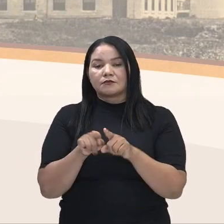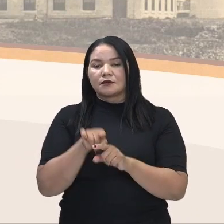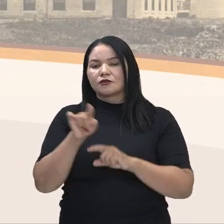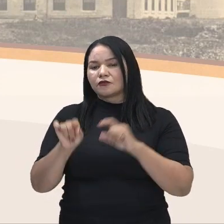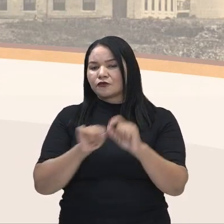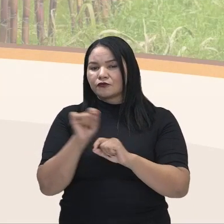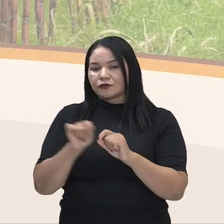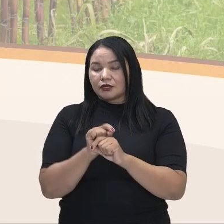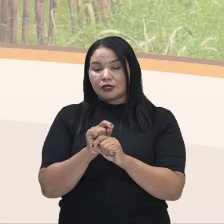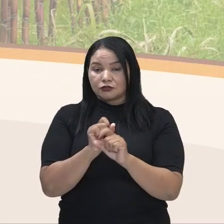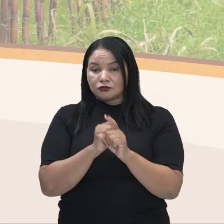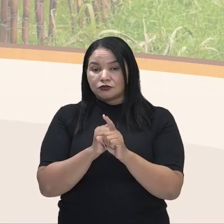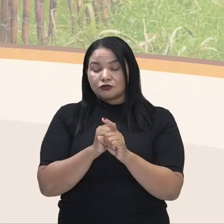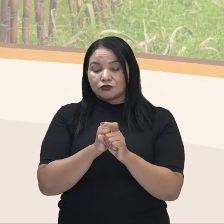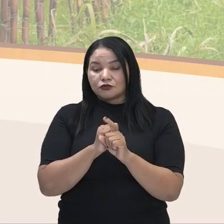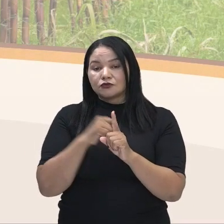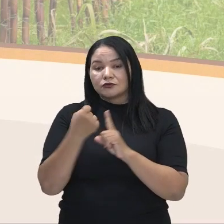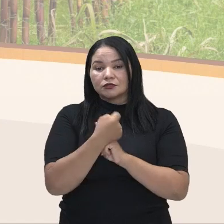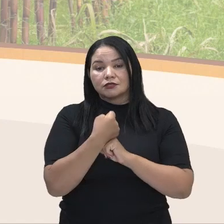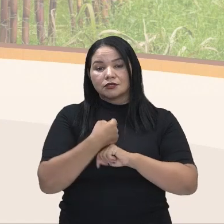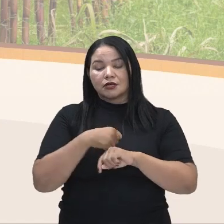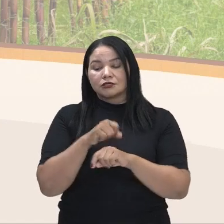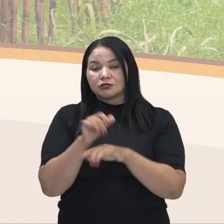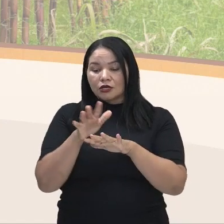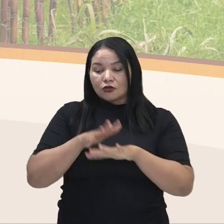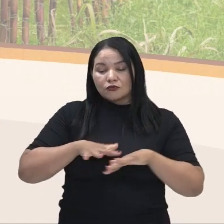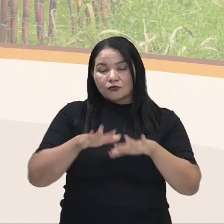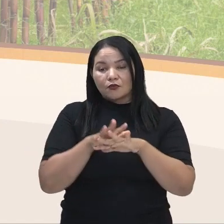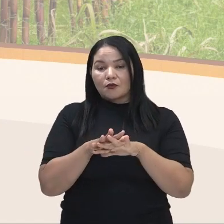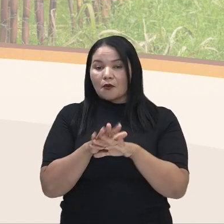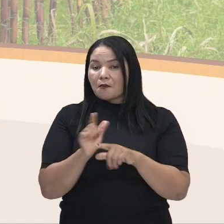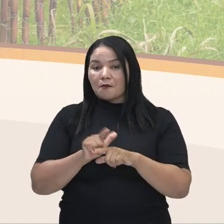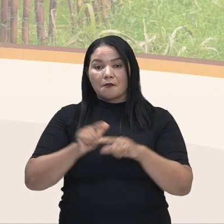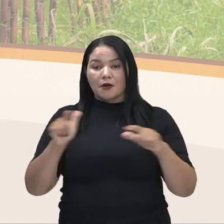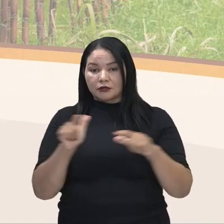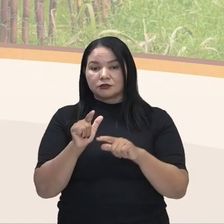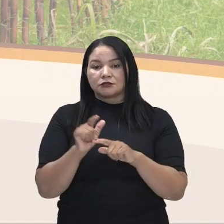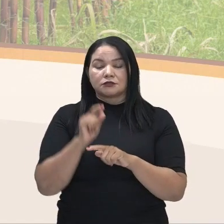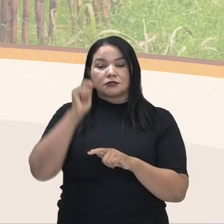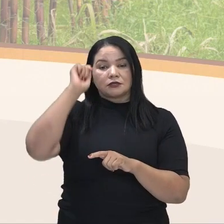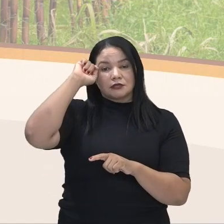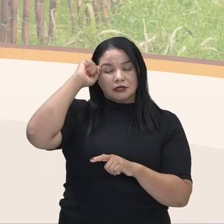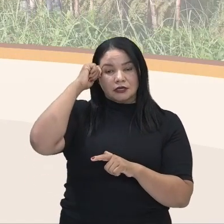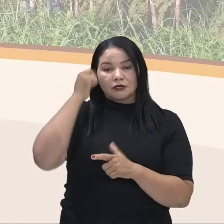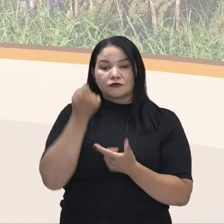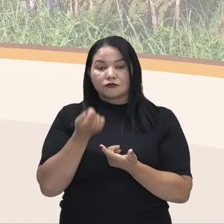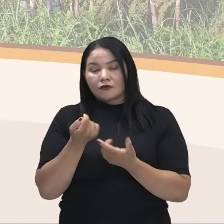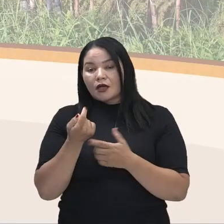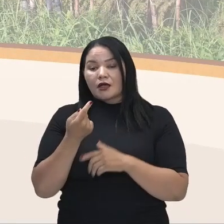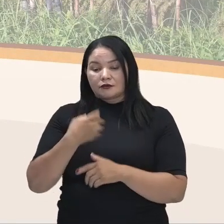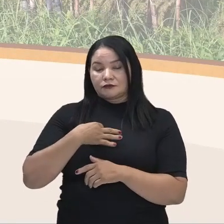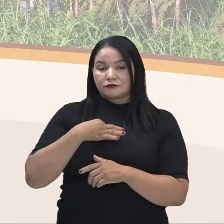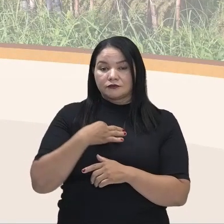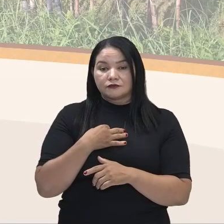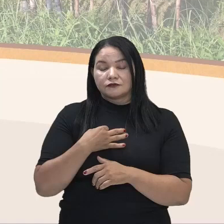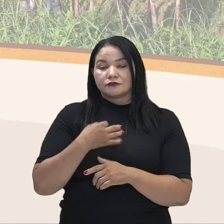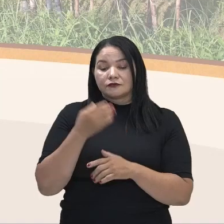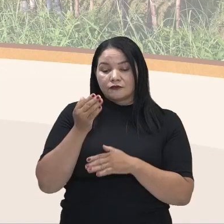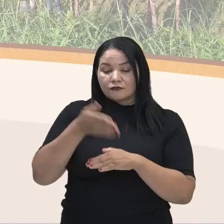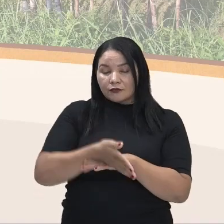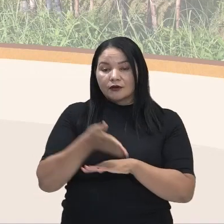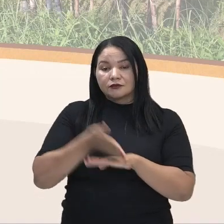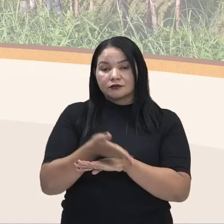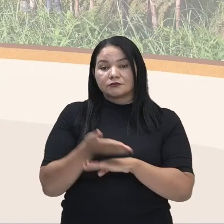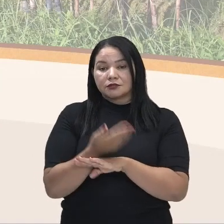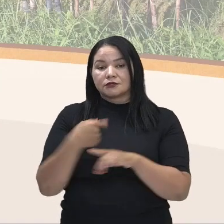a sociedade da época ela era composta, em sua grande maioria, por negros que estavam ali na condição de escravizado. E